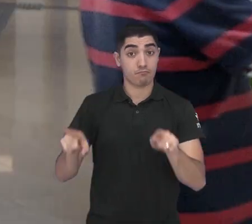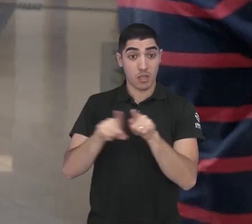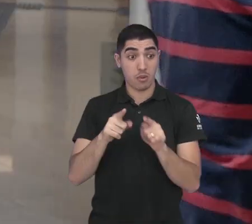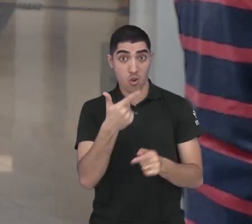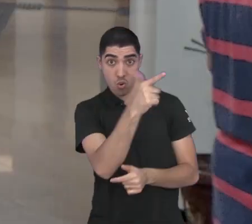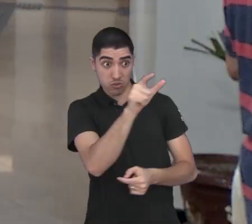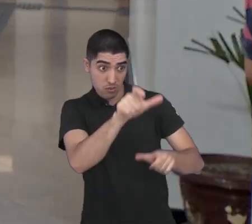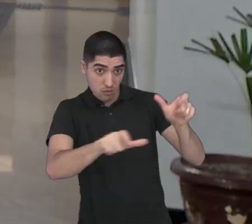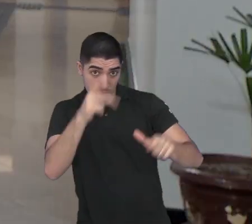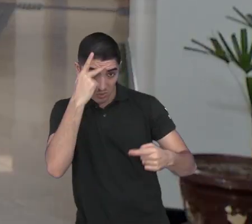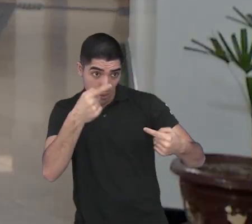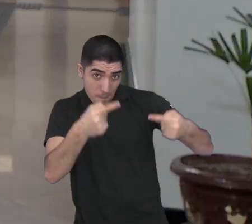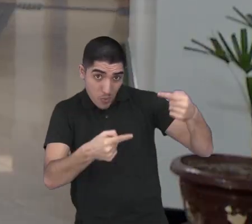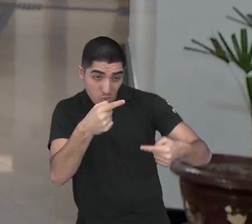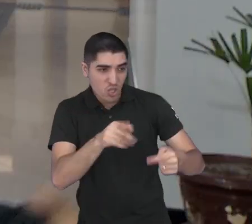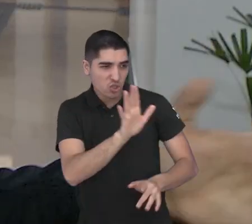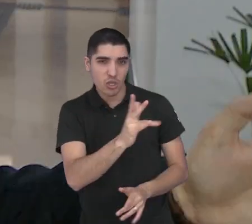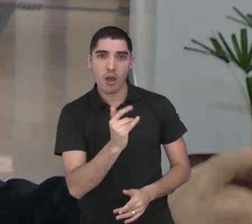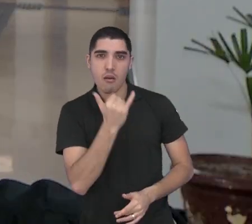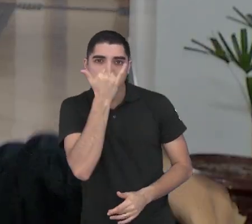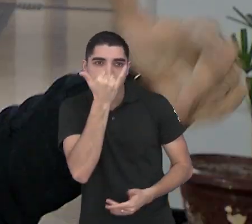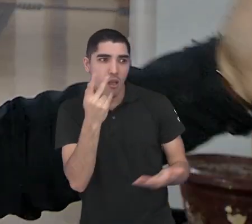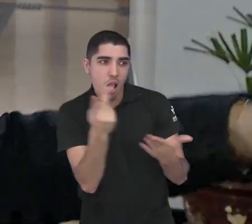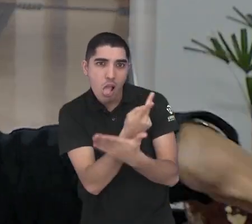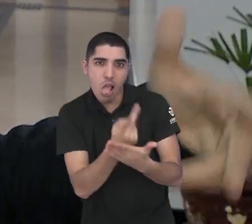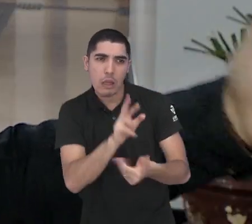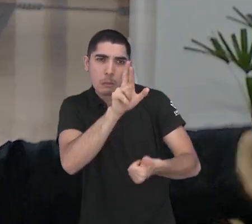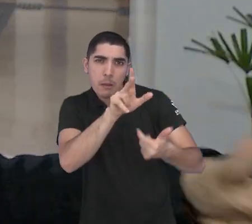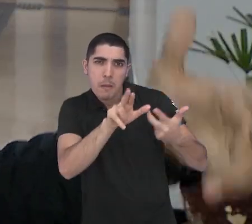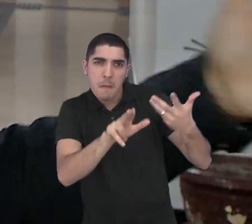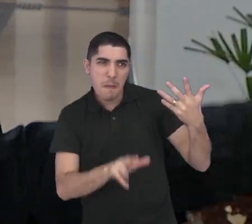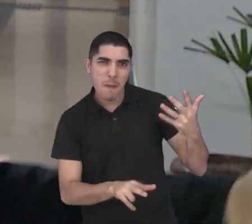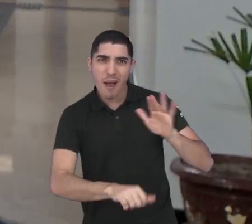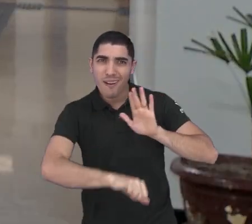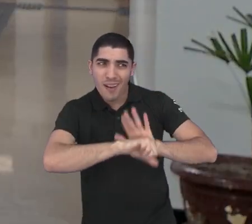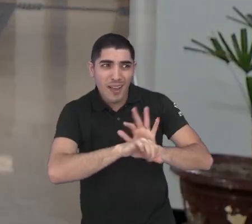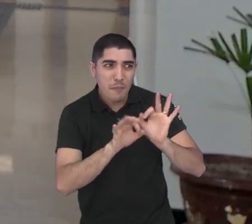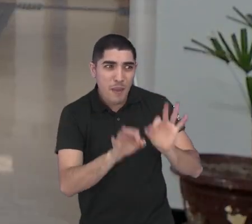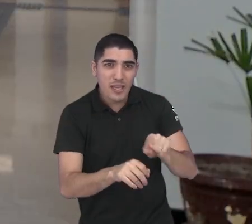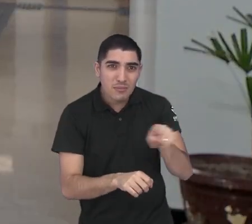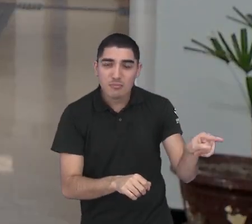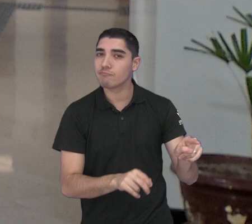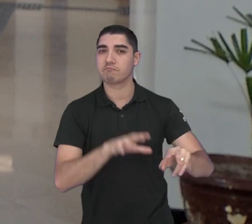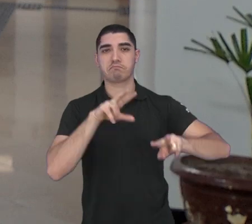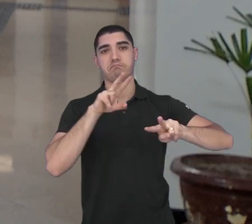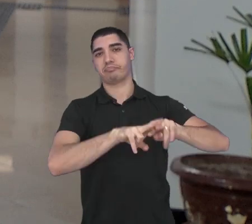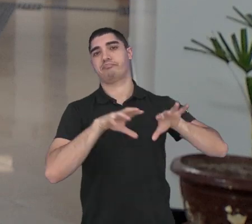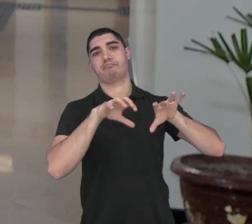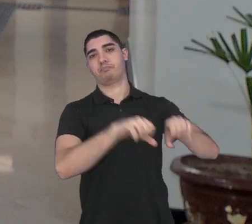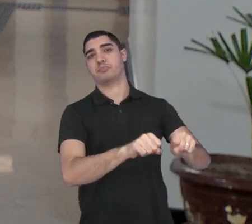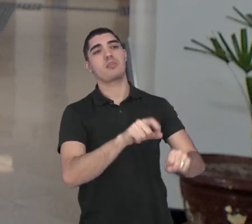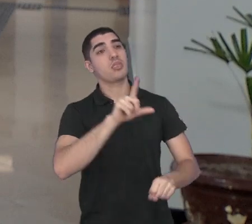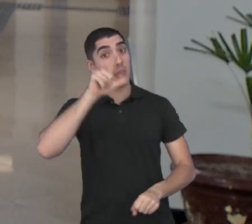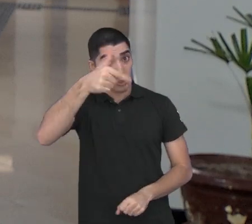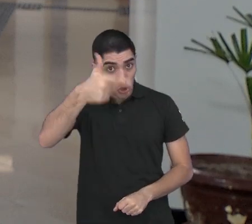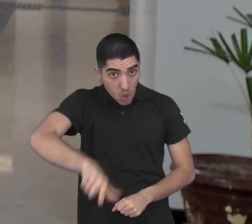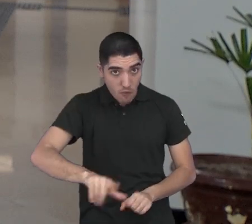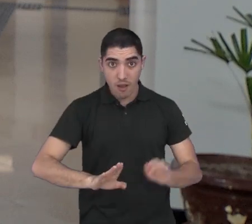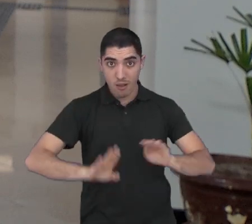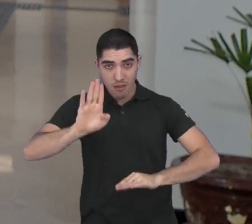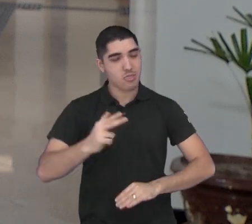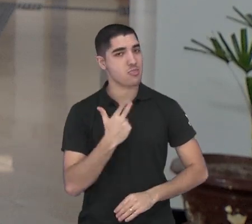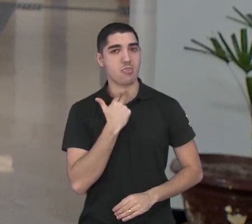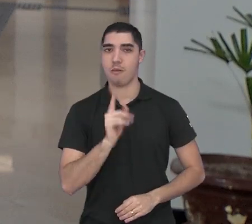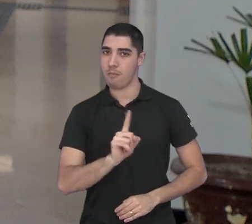tiveram condenação tanto na esfera criminal quanto na esfera política, de improbidade administrativa e de irregularidades no próprio exercício do mandato,